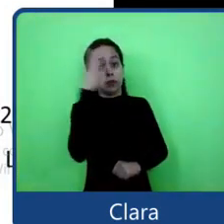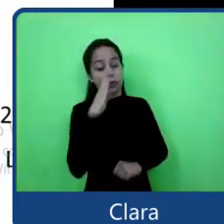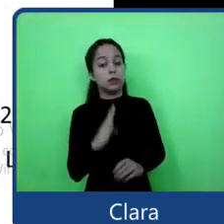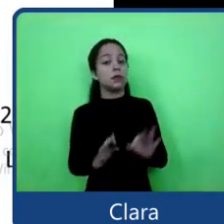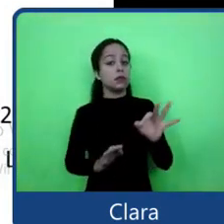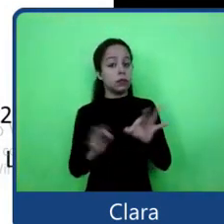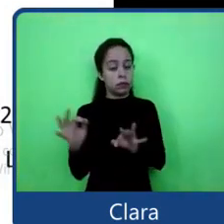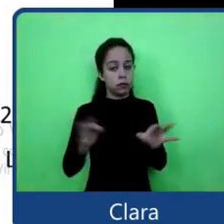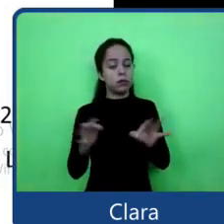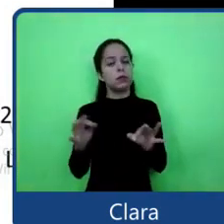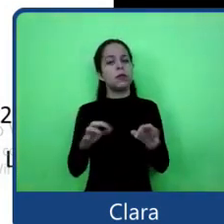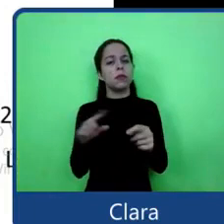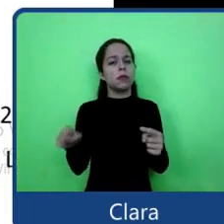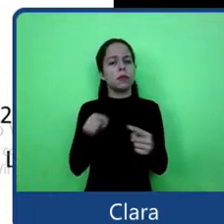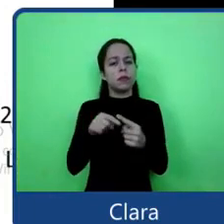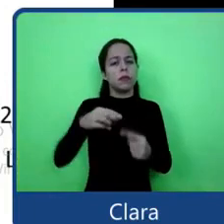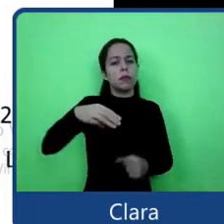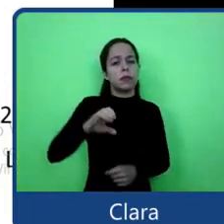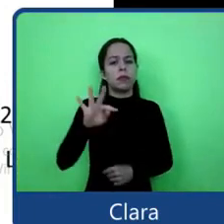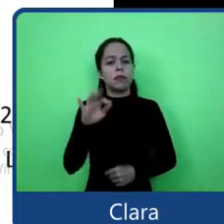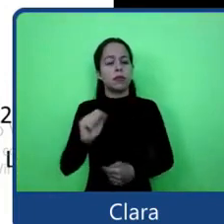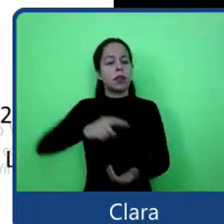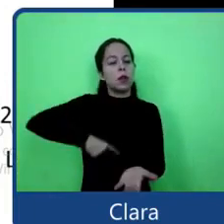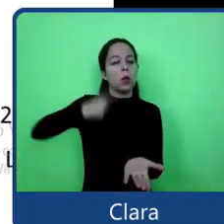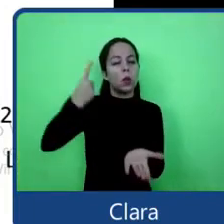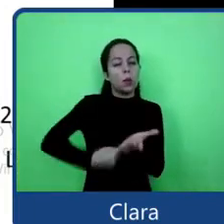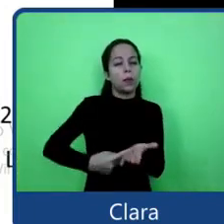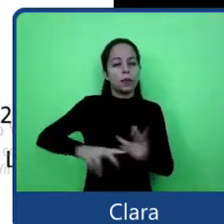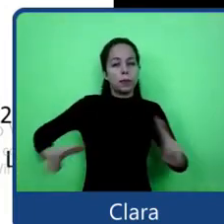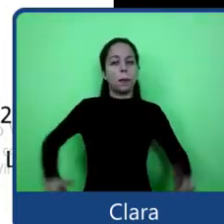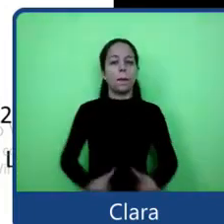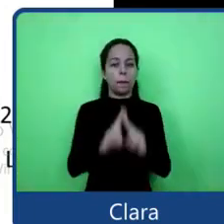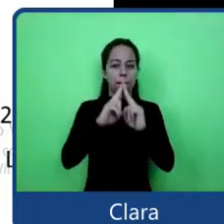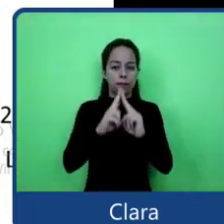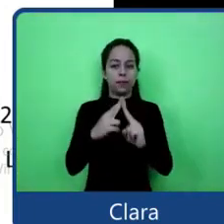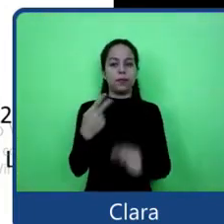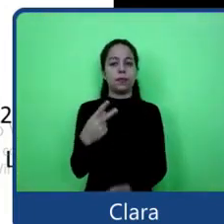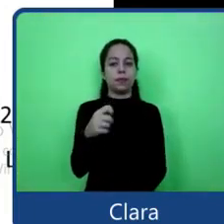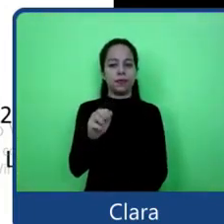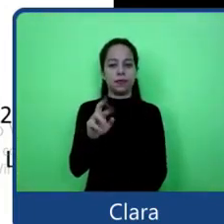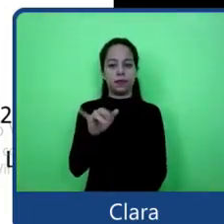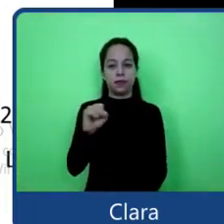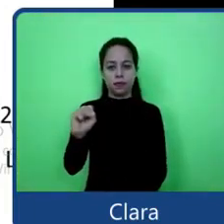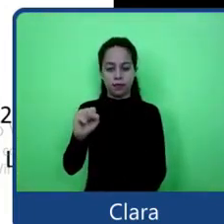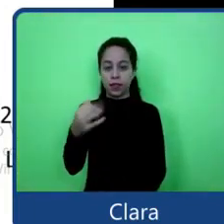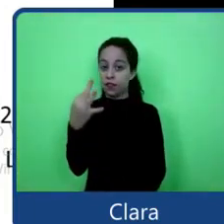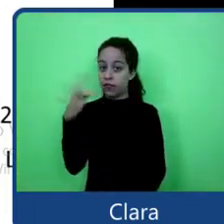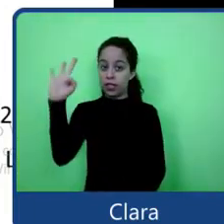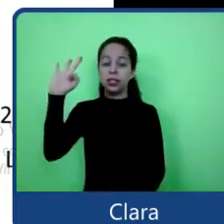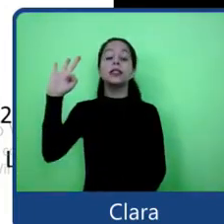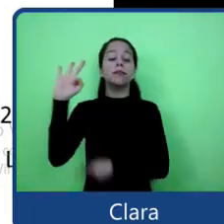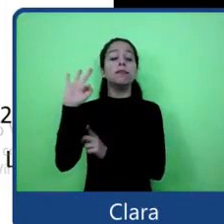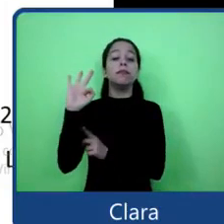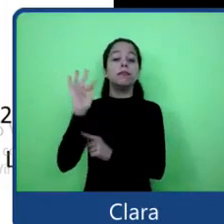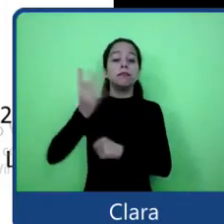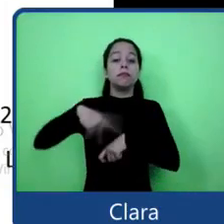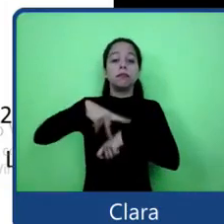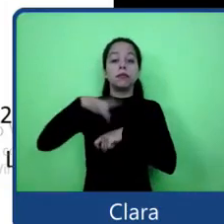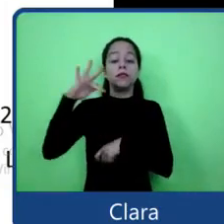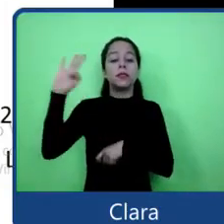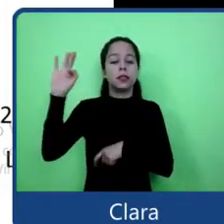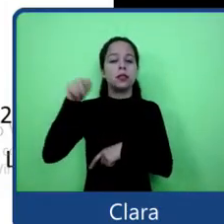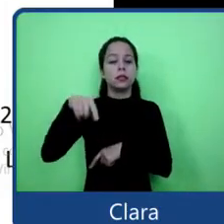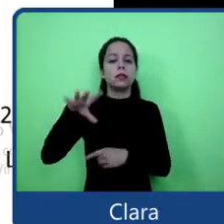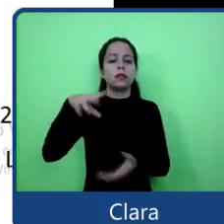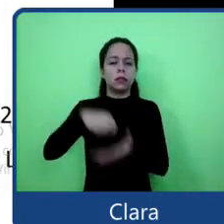Acordo de Paris. Eu vou passar aqui rapidamente, sem entrar em detalhe, mas essas são as contribuições nacionalmente